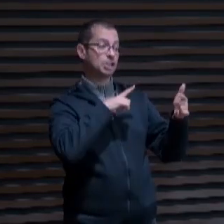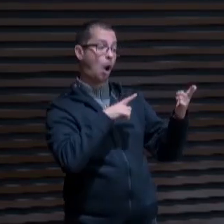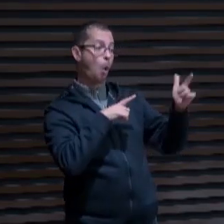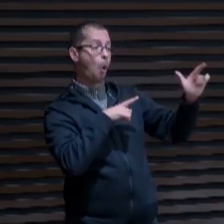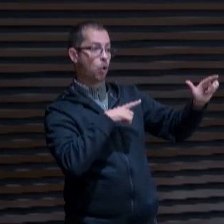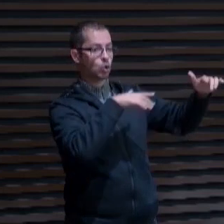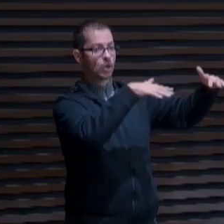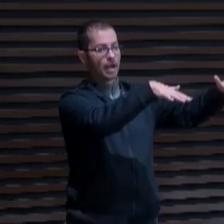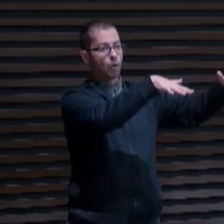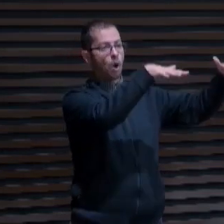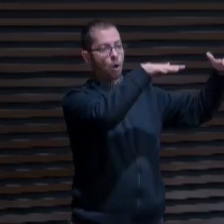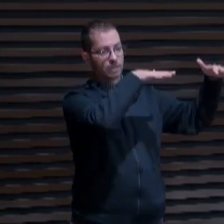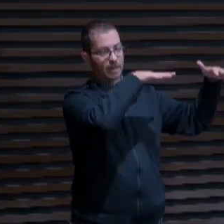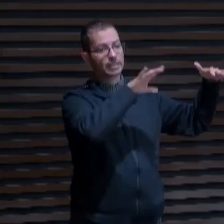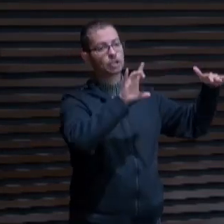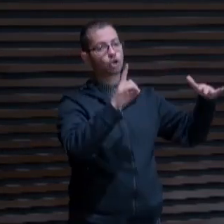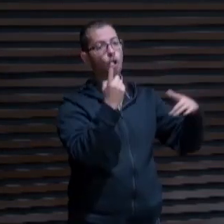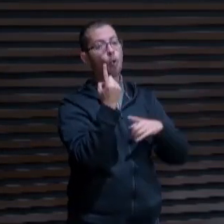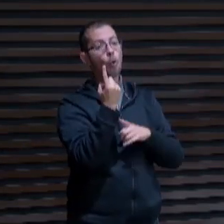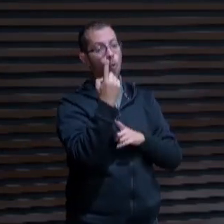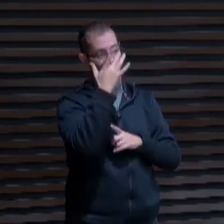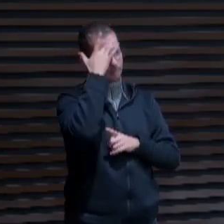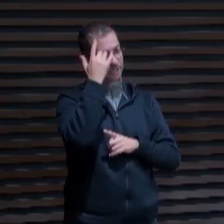oferecer o sacrifício pelos pecados da nação.